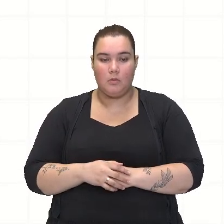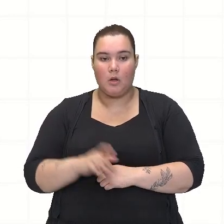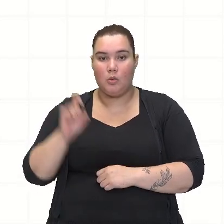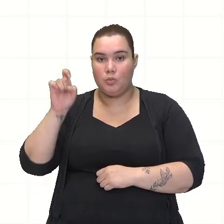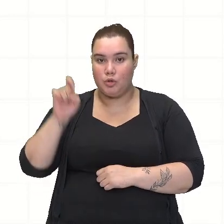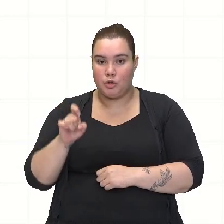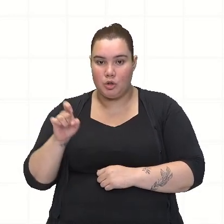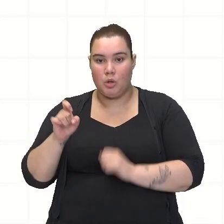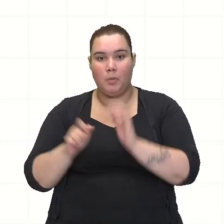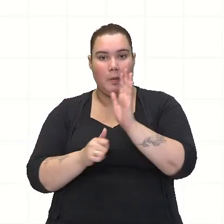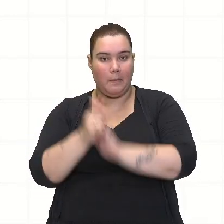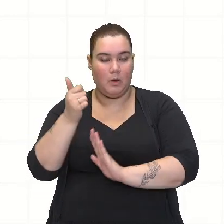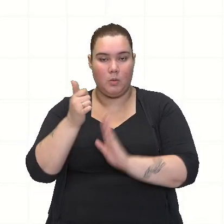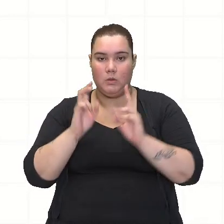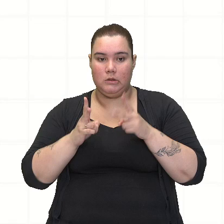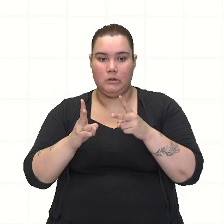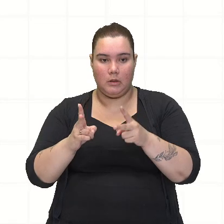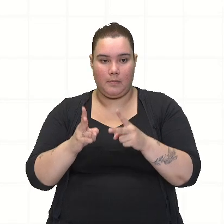par ordenado, ó.